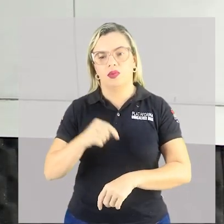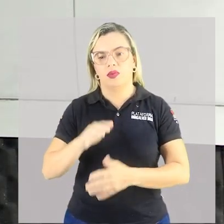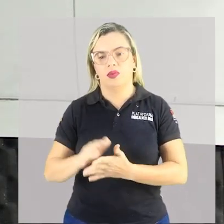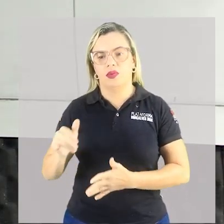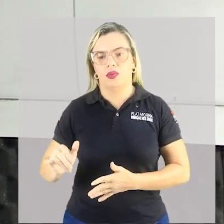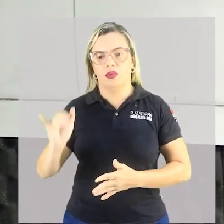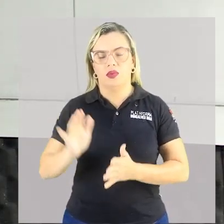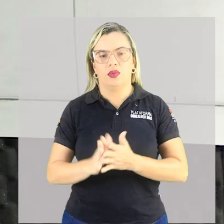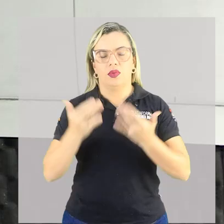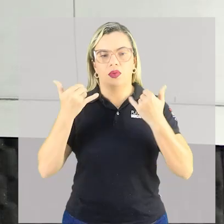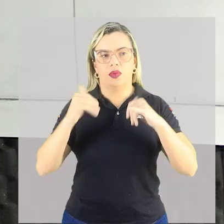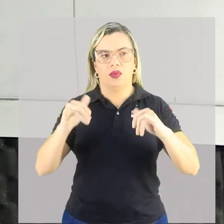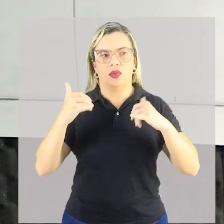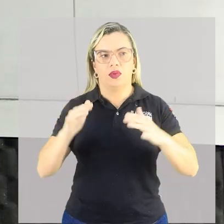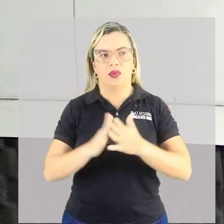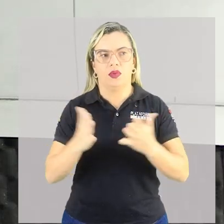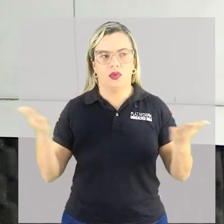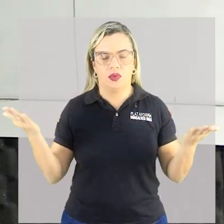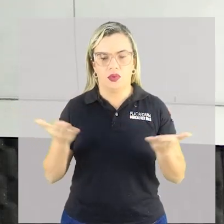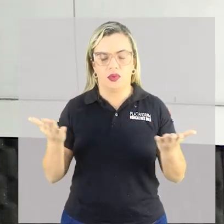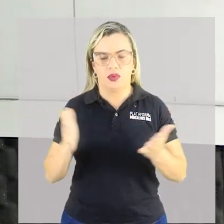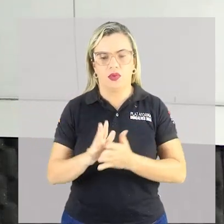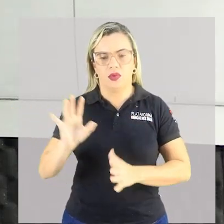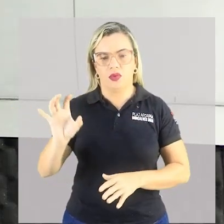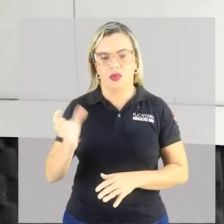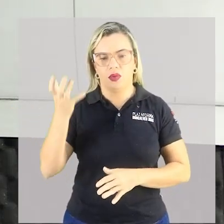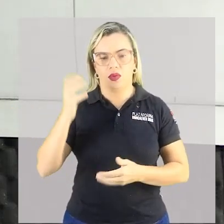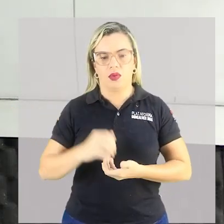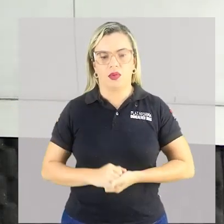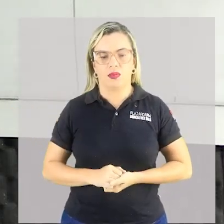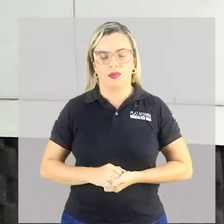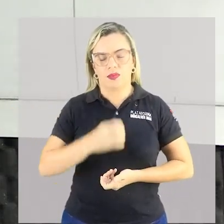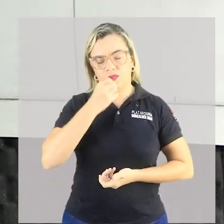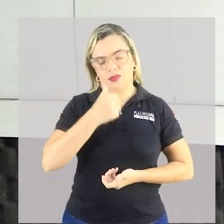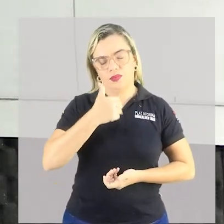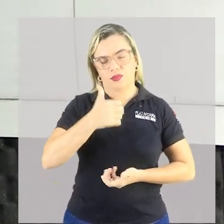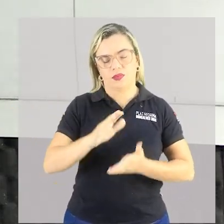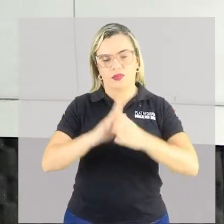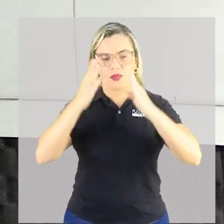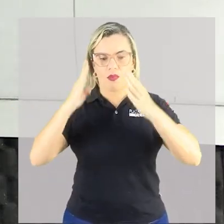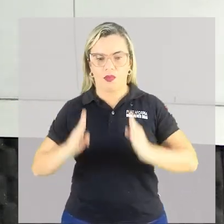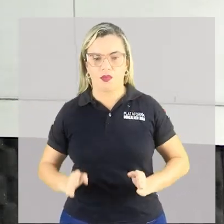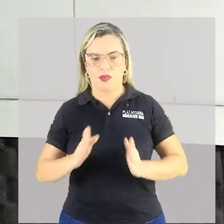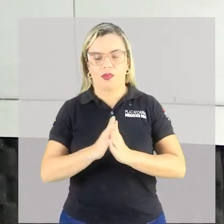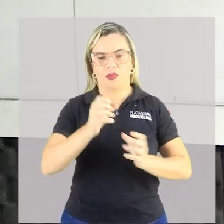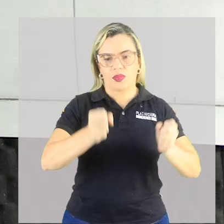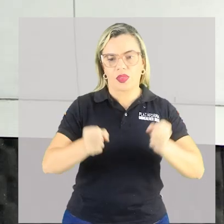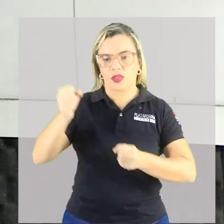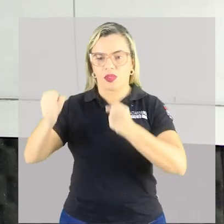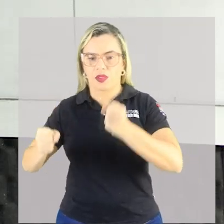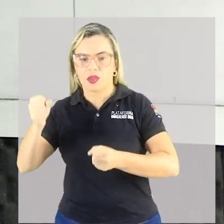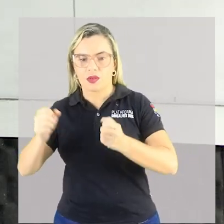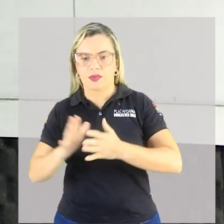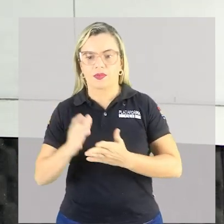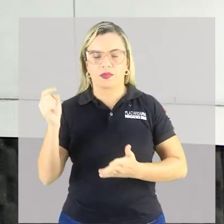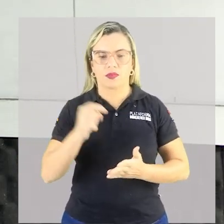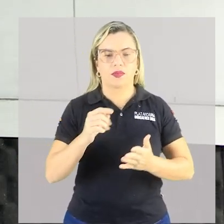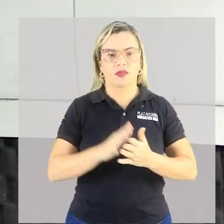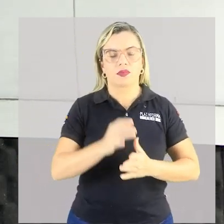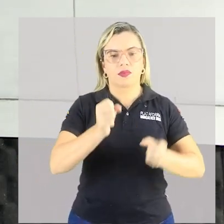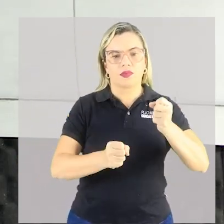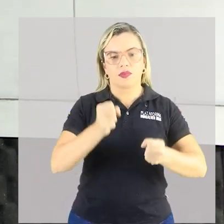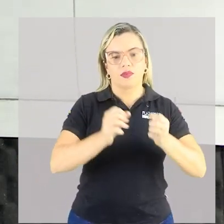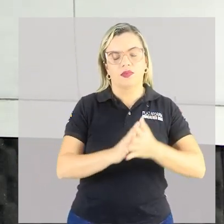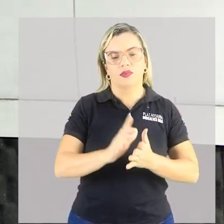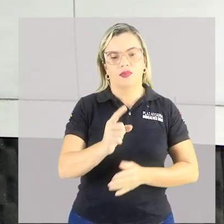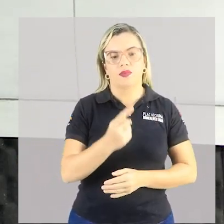tranquilo? Muito bem, agora vamos ver o que está acontecendo. Vamos analisar os motoristas, Motorista 1.